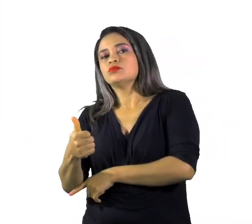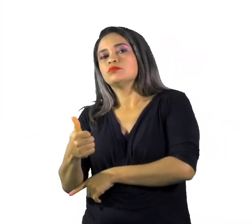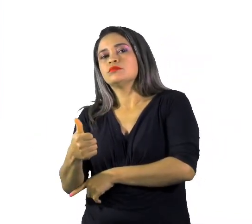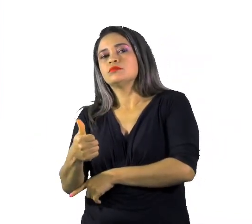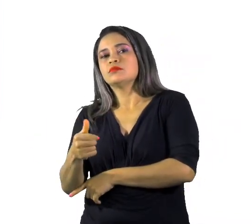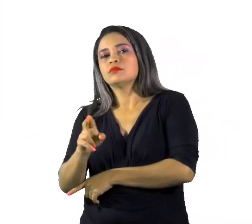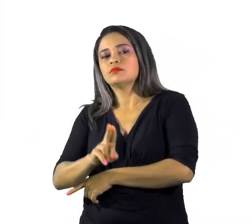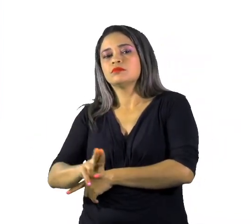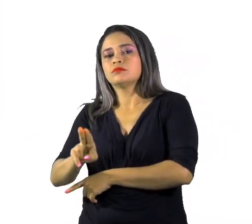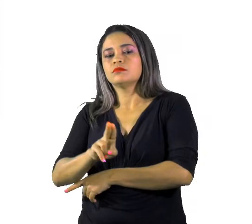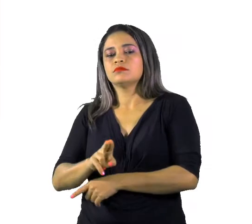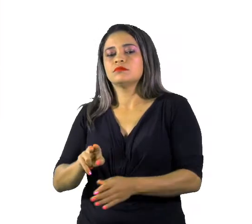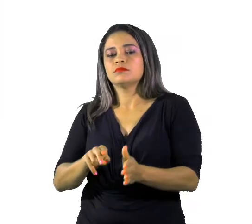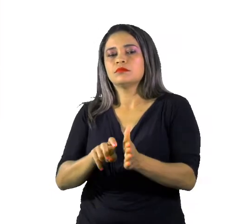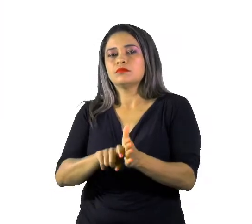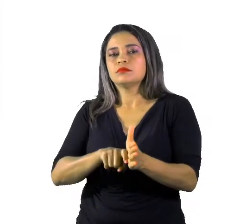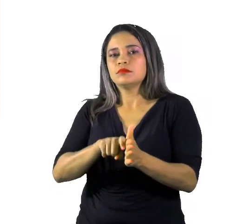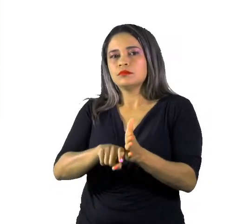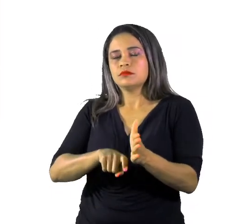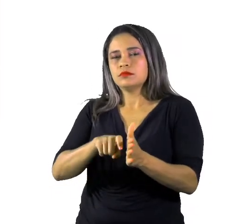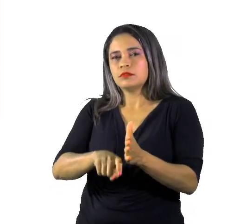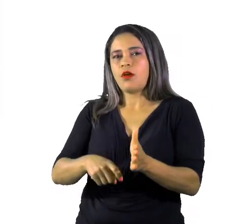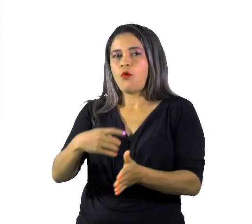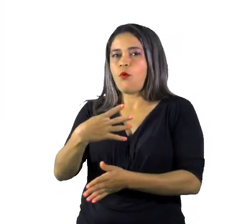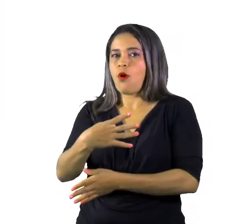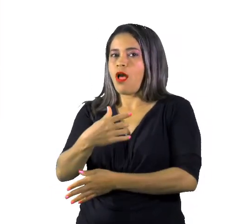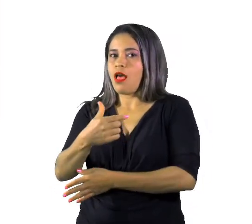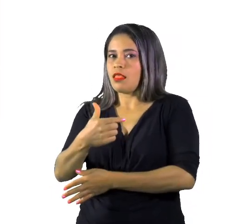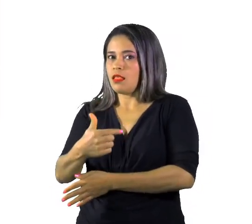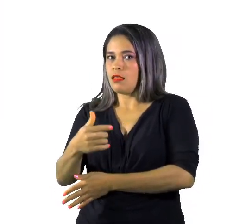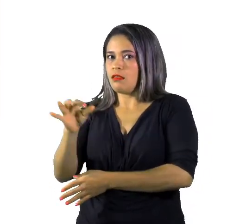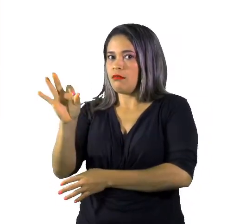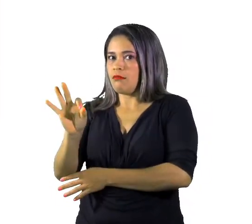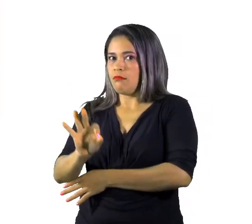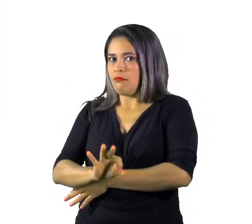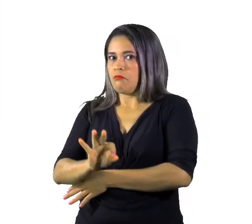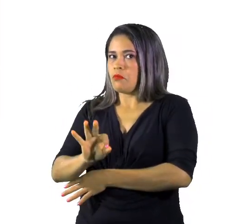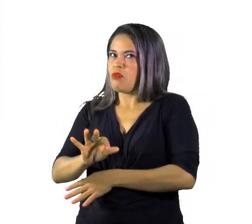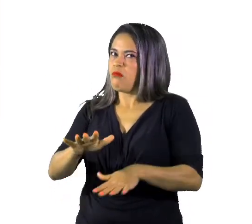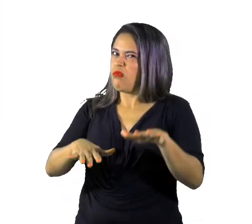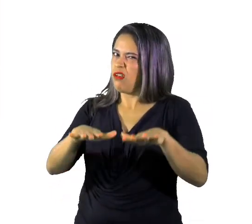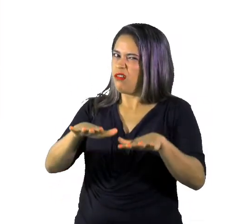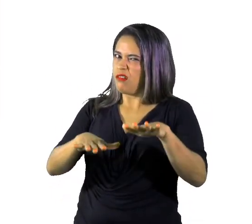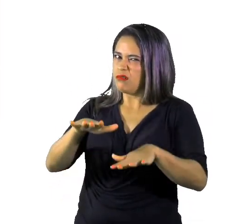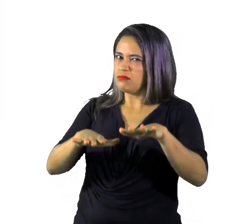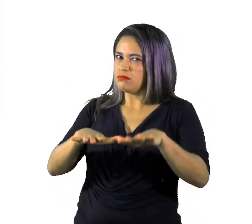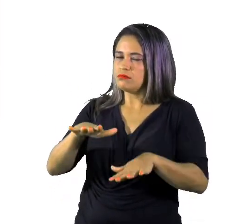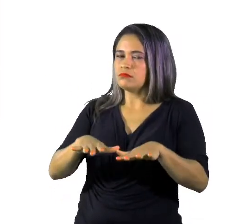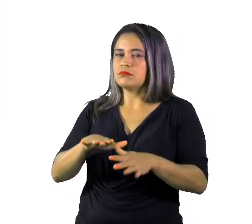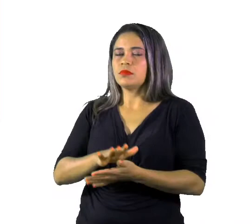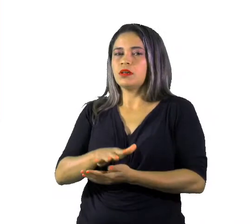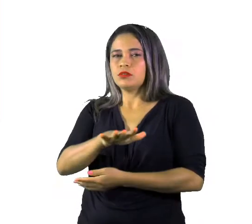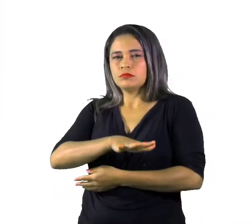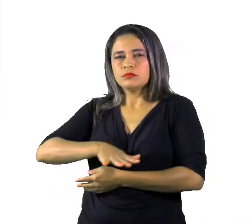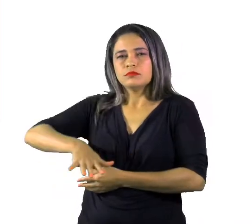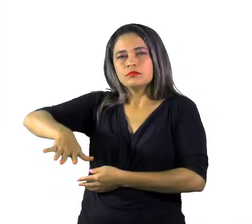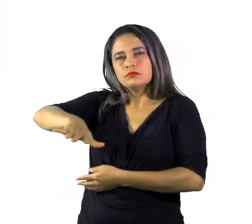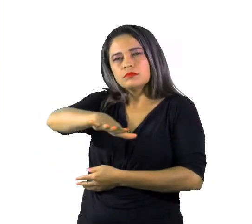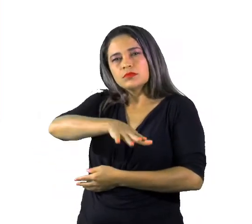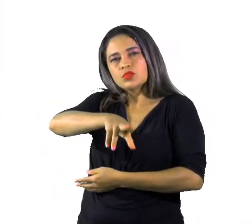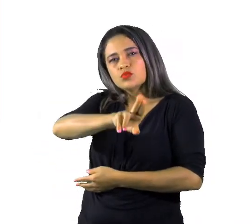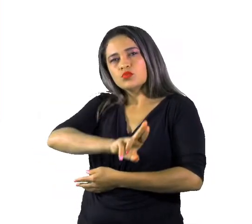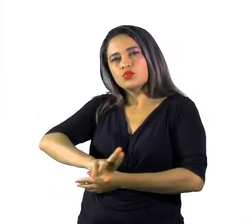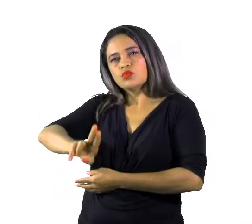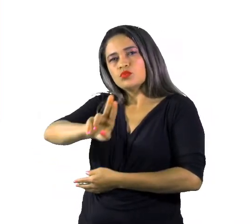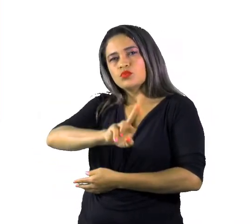ou seja, 42%, na verdade isso é mais ou menos, 42% do seu território que é utilizado para